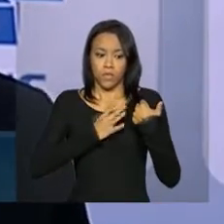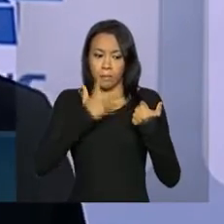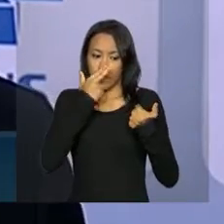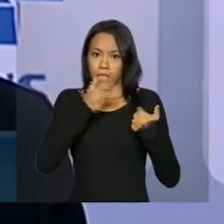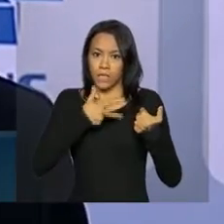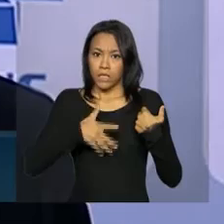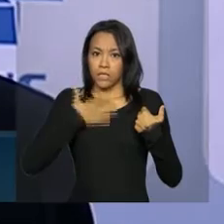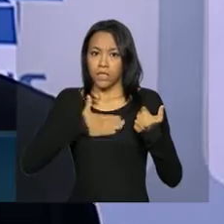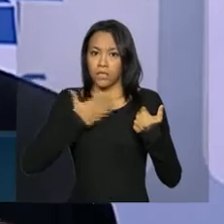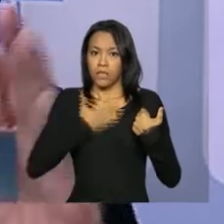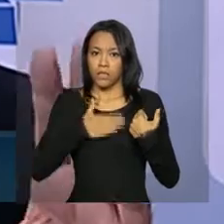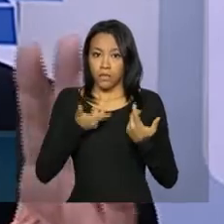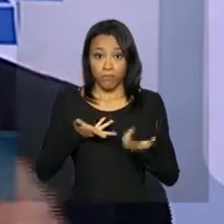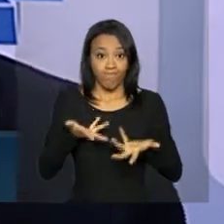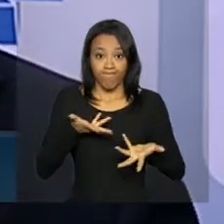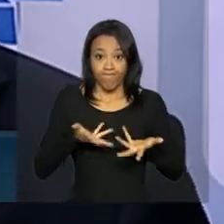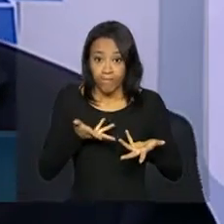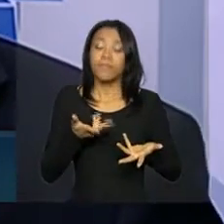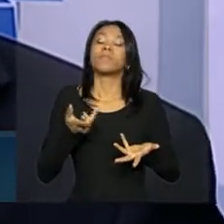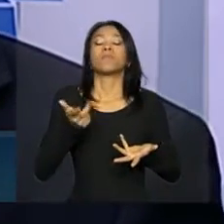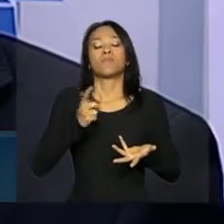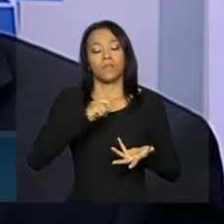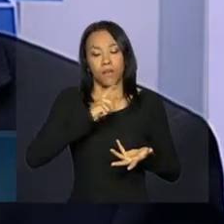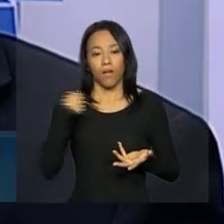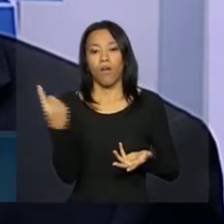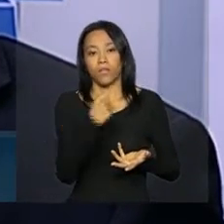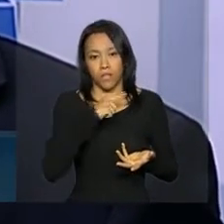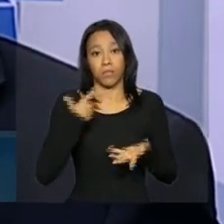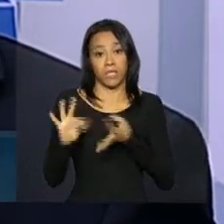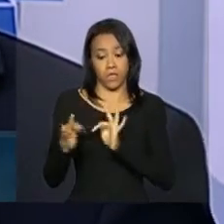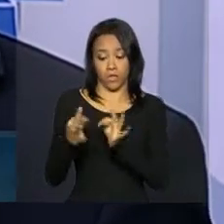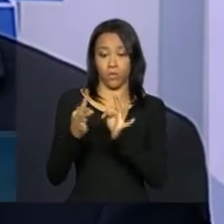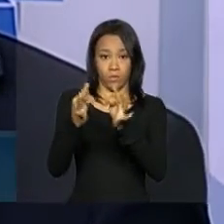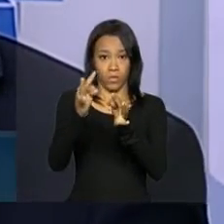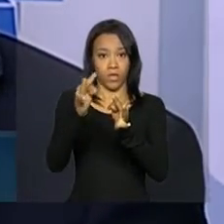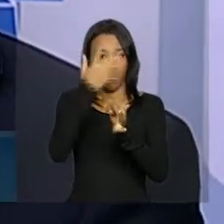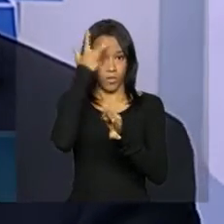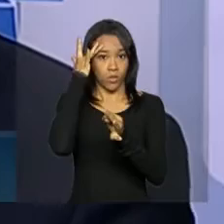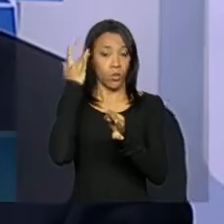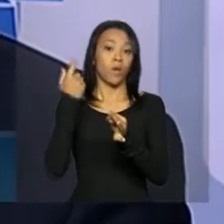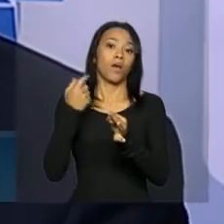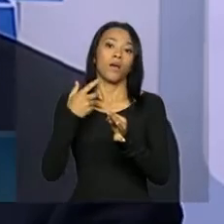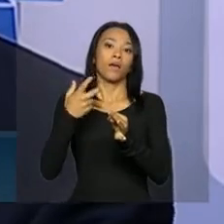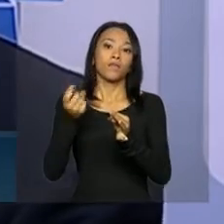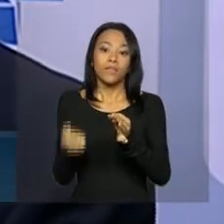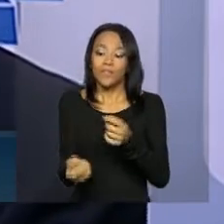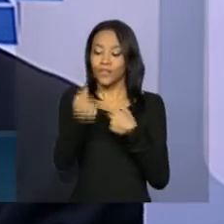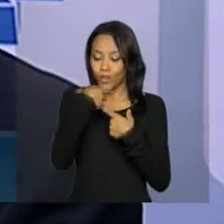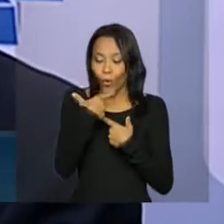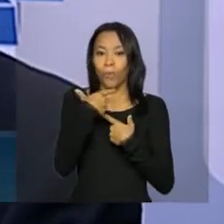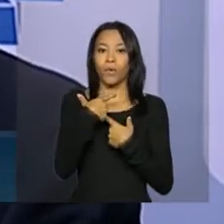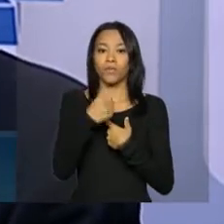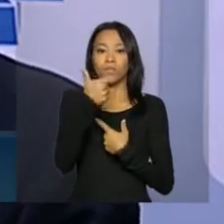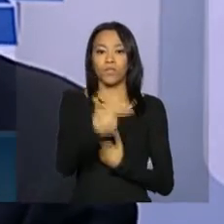inseguro que praticou, nós temos a tecnologia que a pessoa, então, chamada pílula dos 28